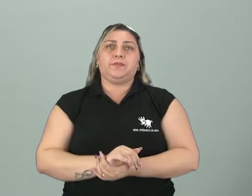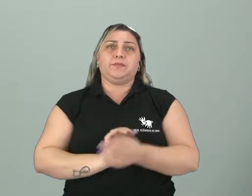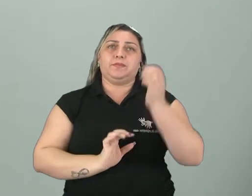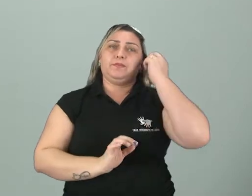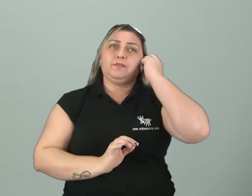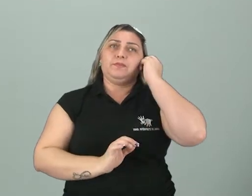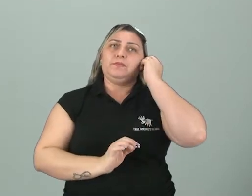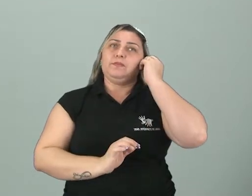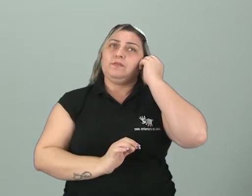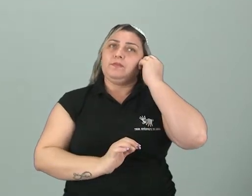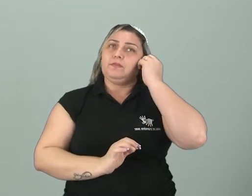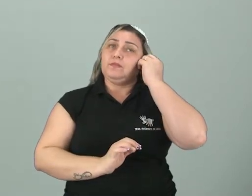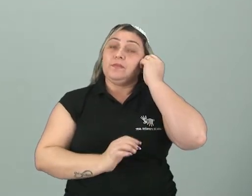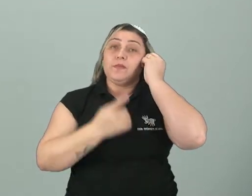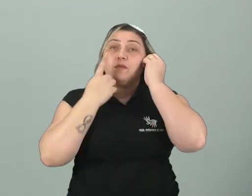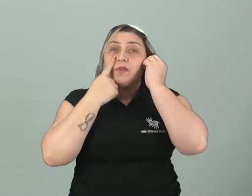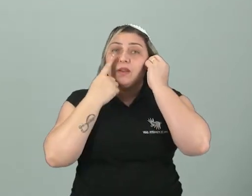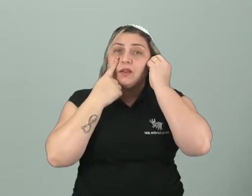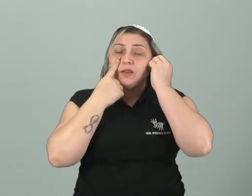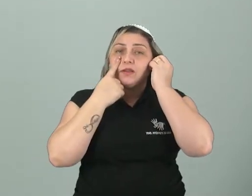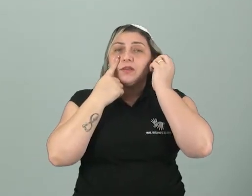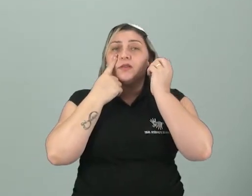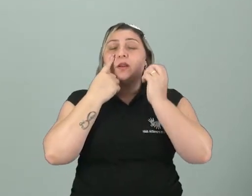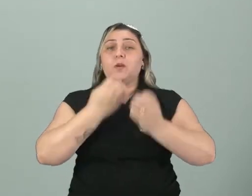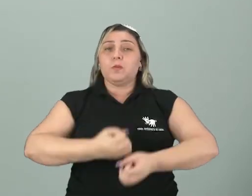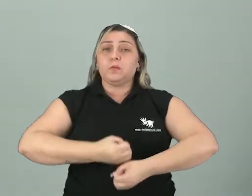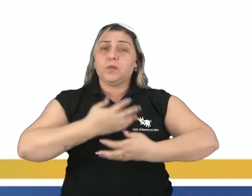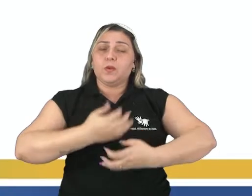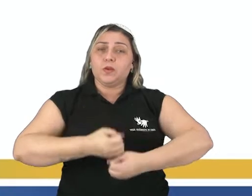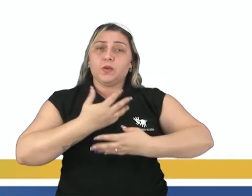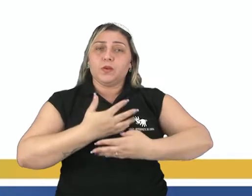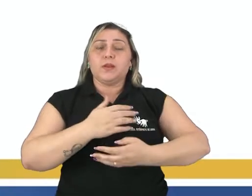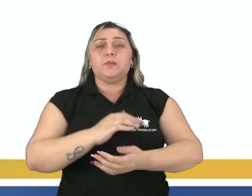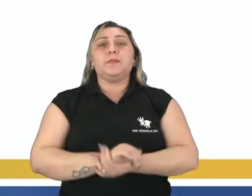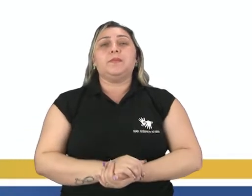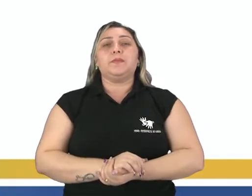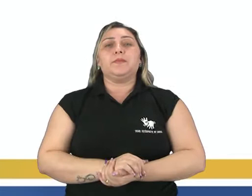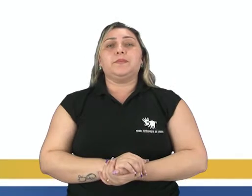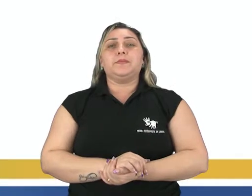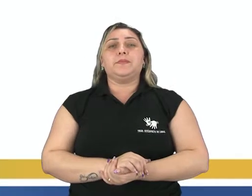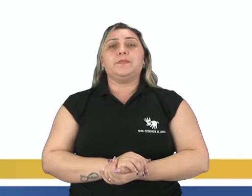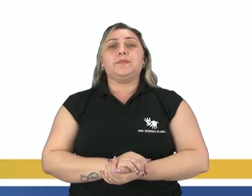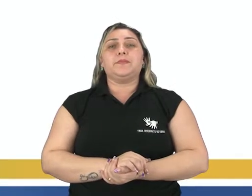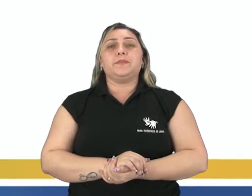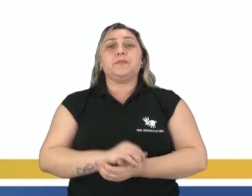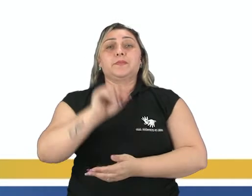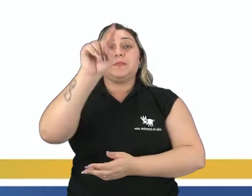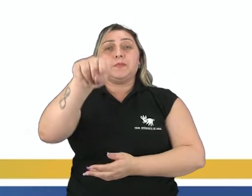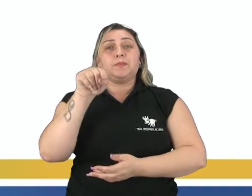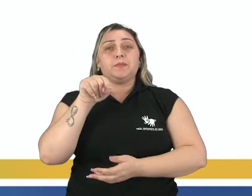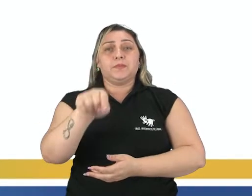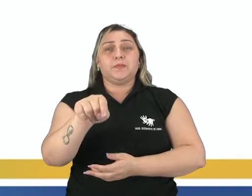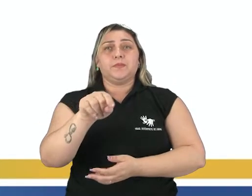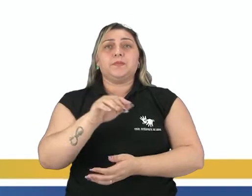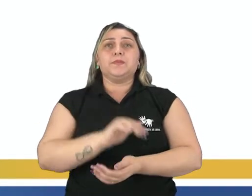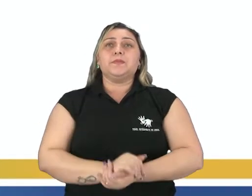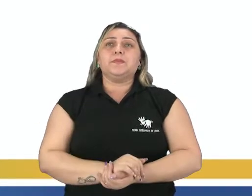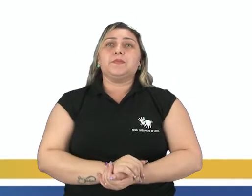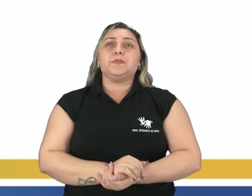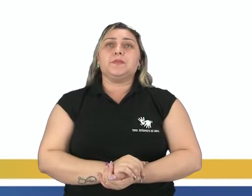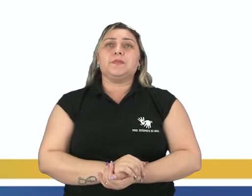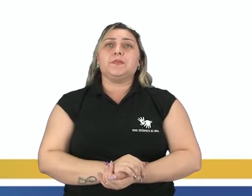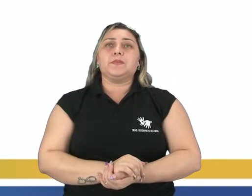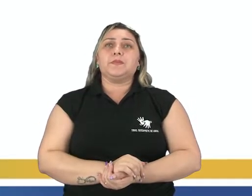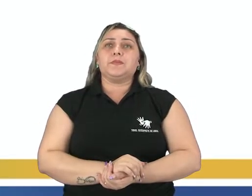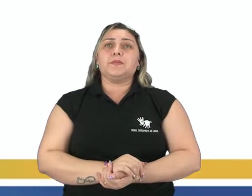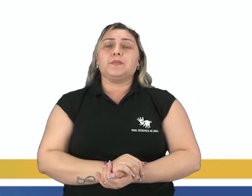interrogação. Agora observem, no poema também trata de outro ponto, o ponto de exclamação, que se dá, né, por